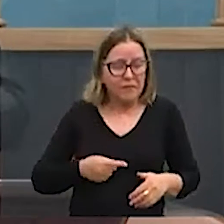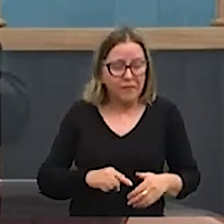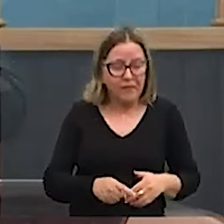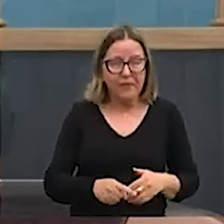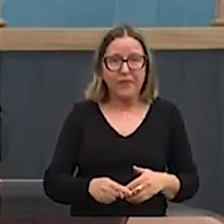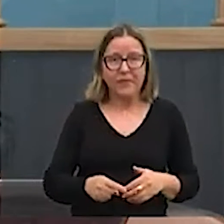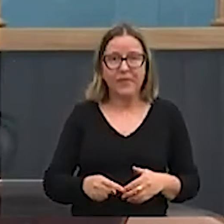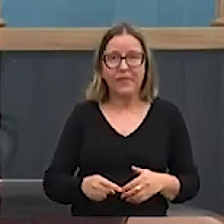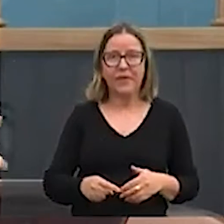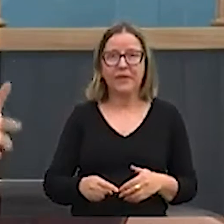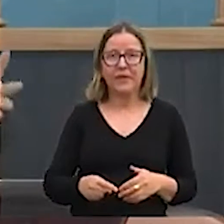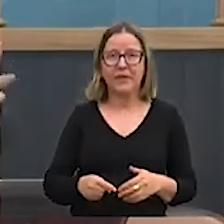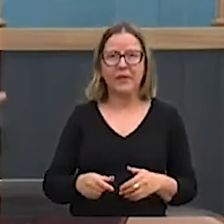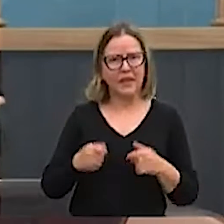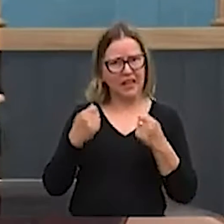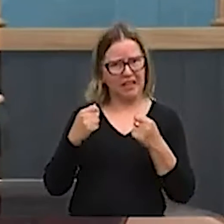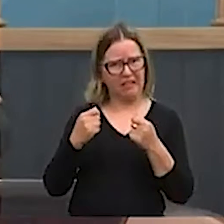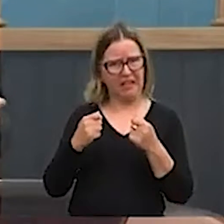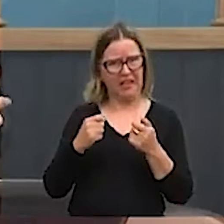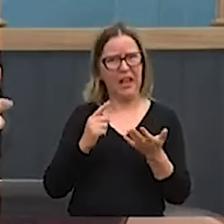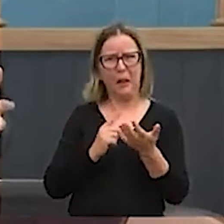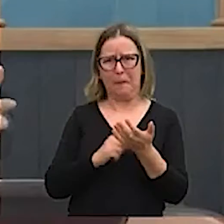Pai para salvá-lo desta hora?